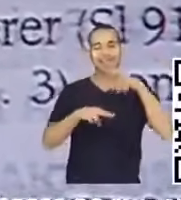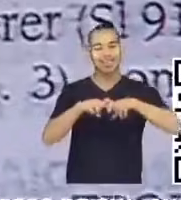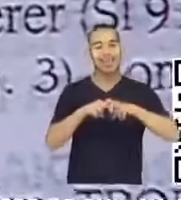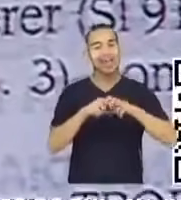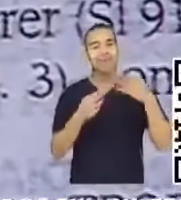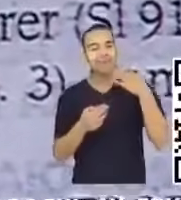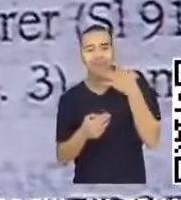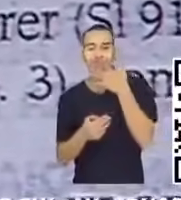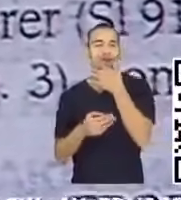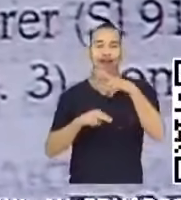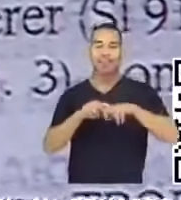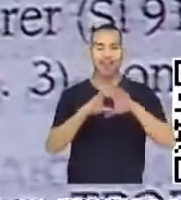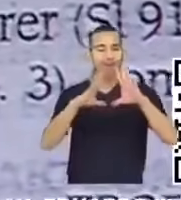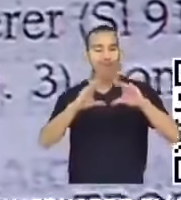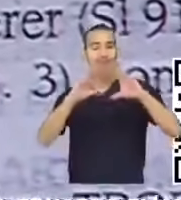lá